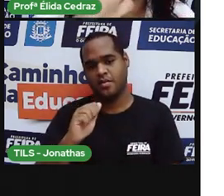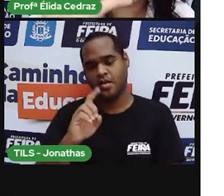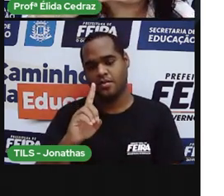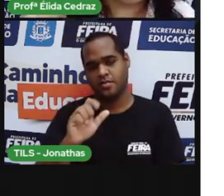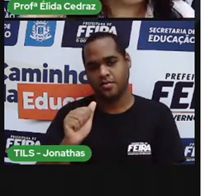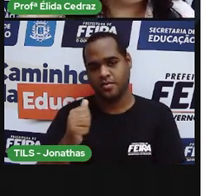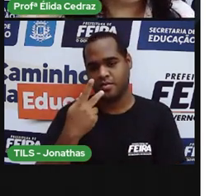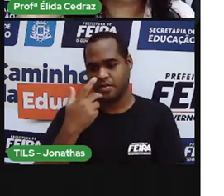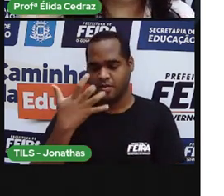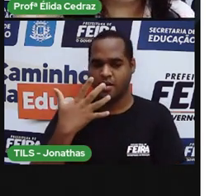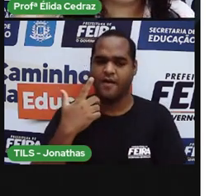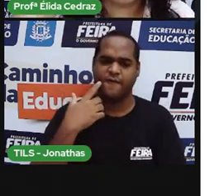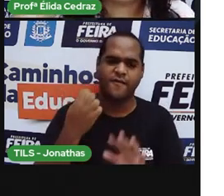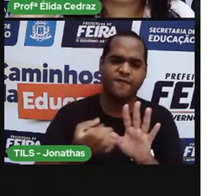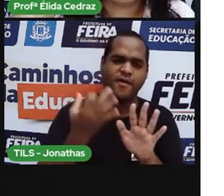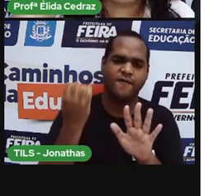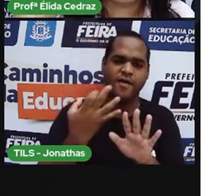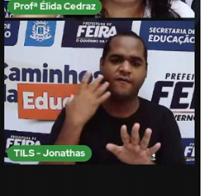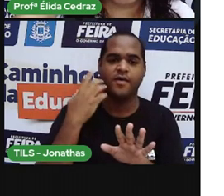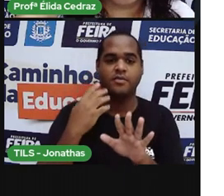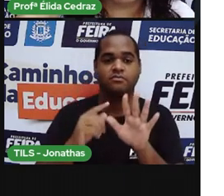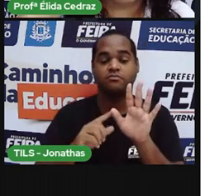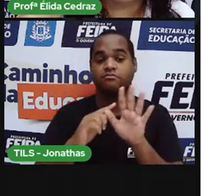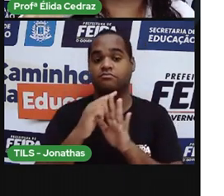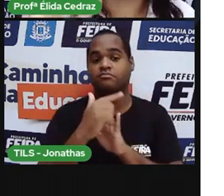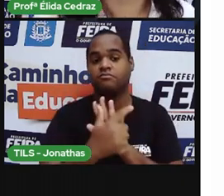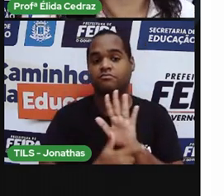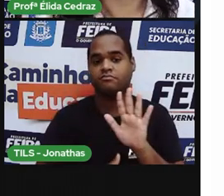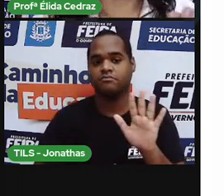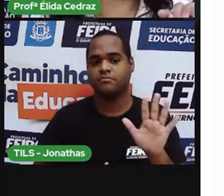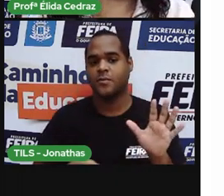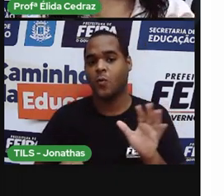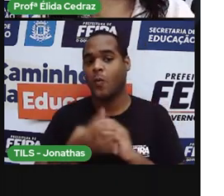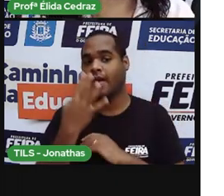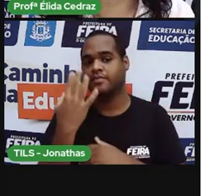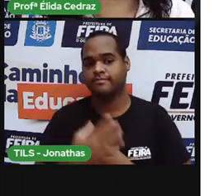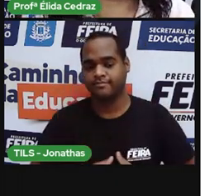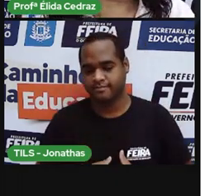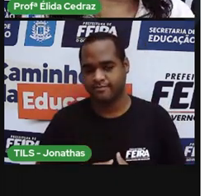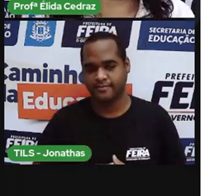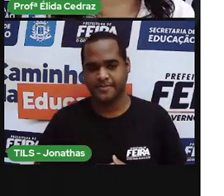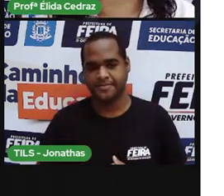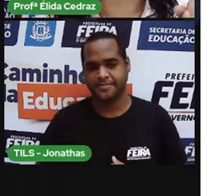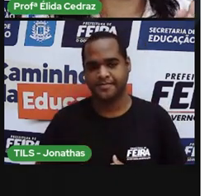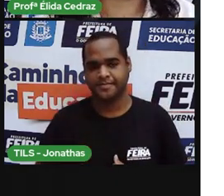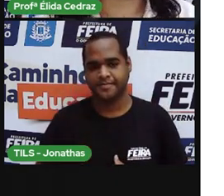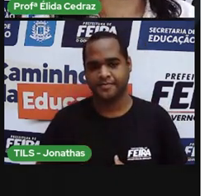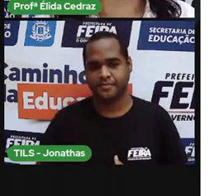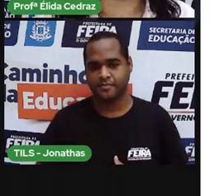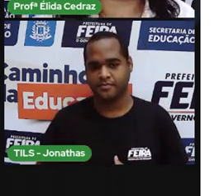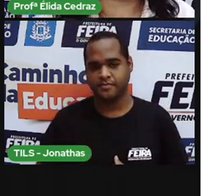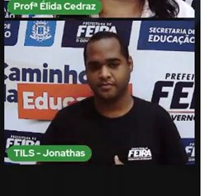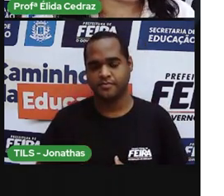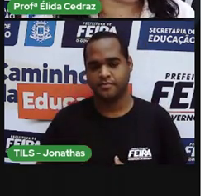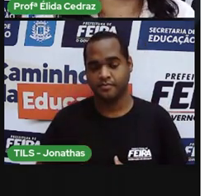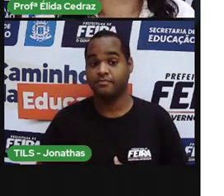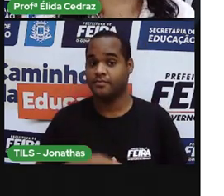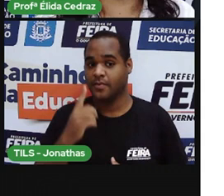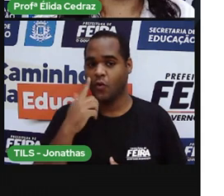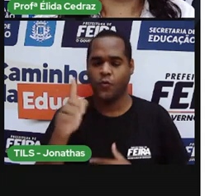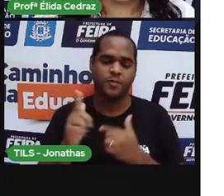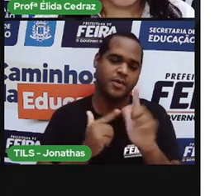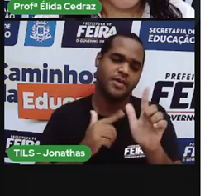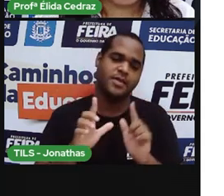Despedaçada. Olha quantos pedaços tem essa palavra. Você vai fazer a mesma coisa com as outras